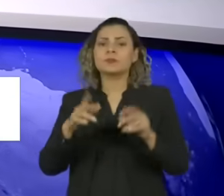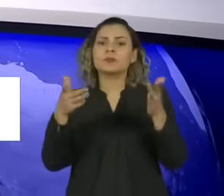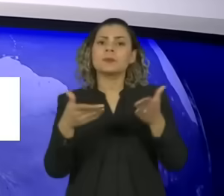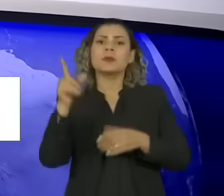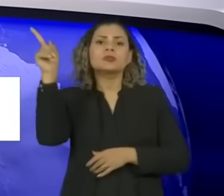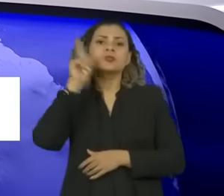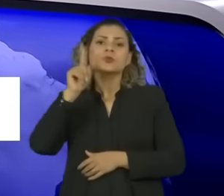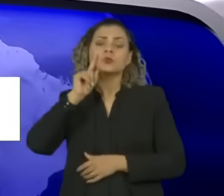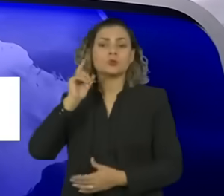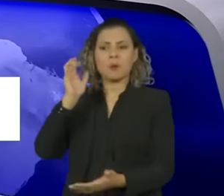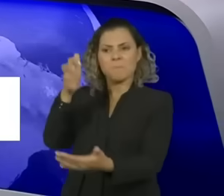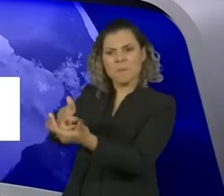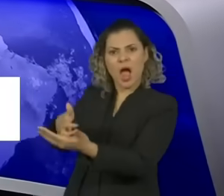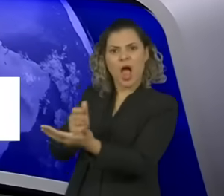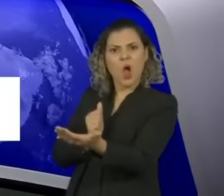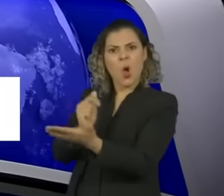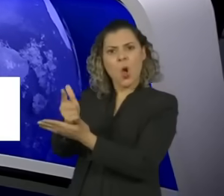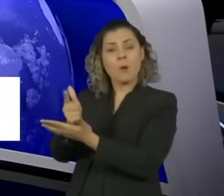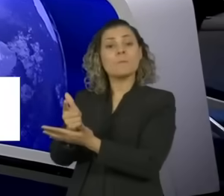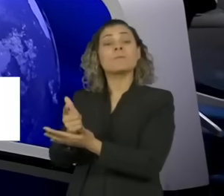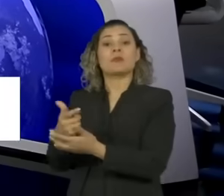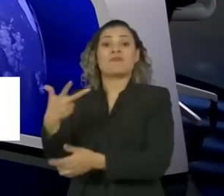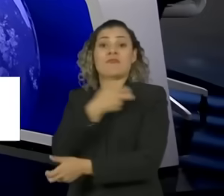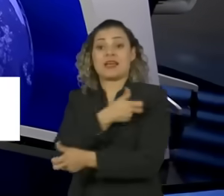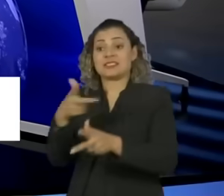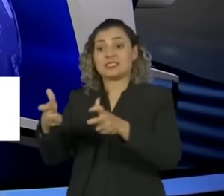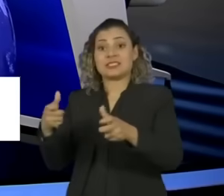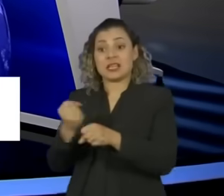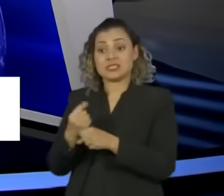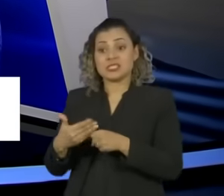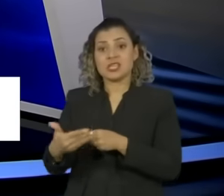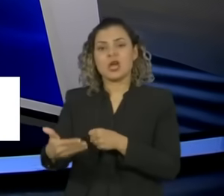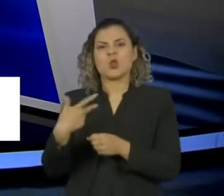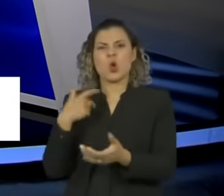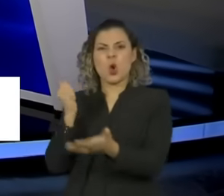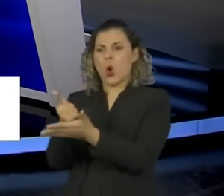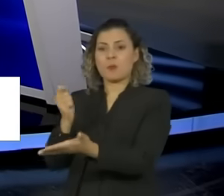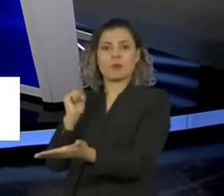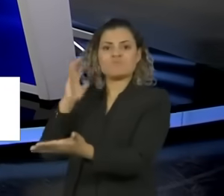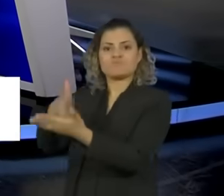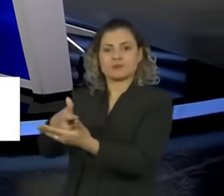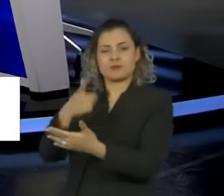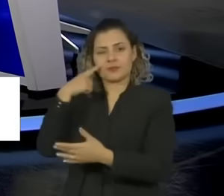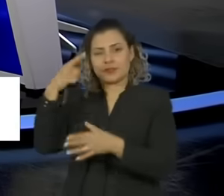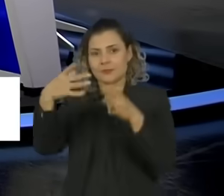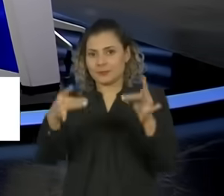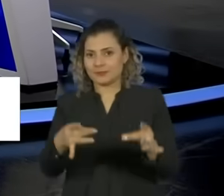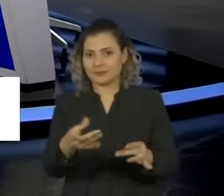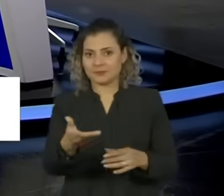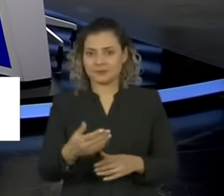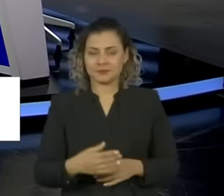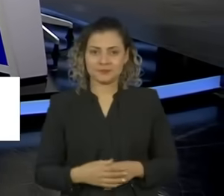lote inteiro de vacina de 2 laboratórios prevista para este ano. Nós voltamos já.